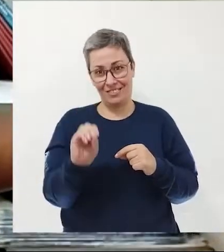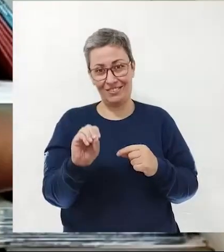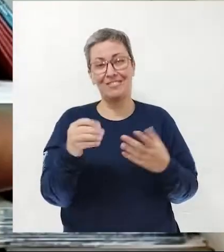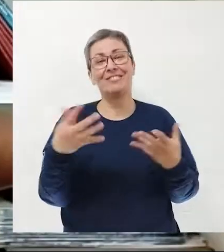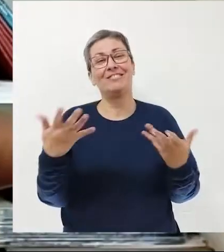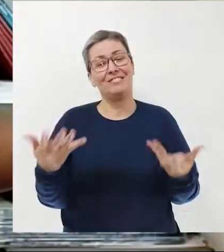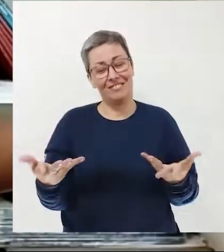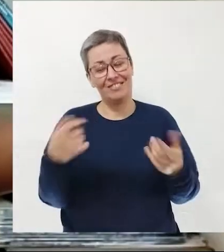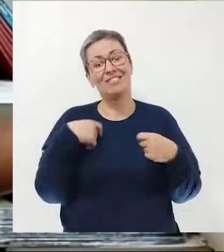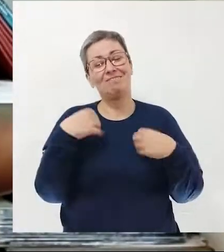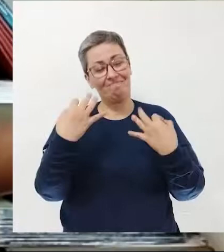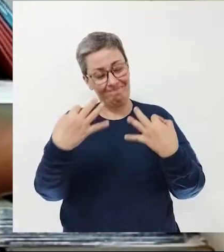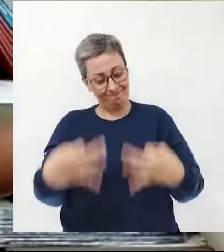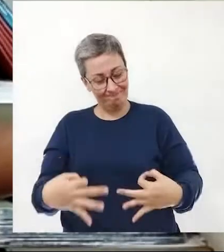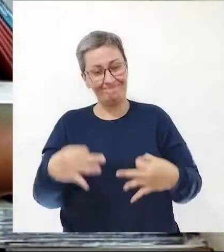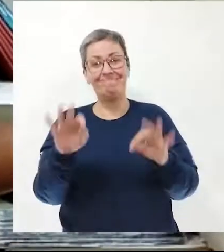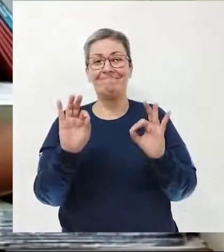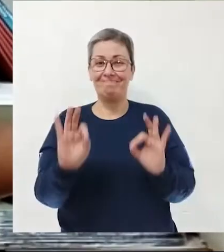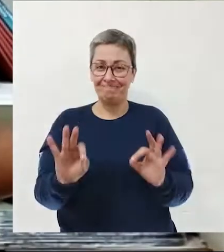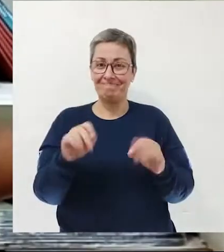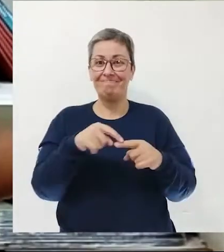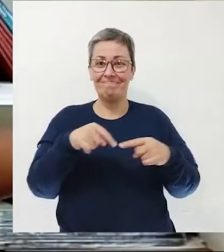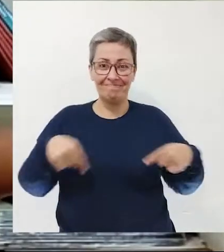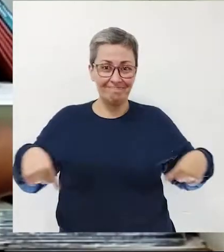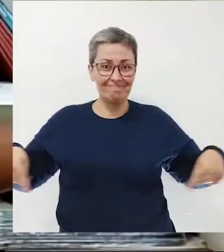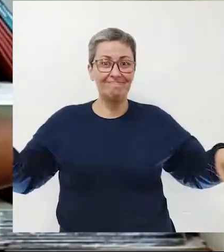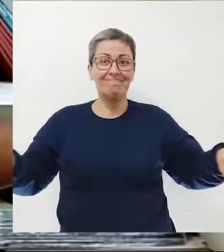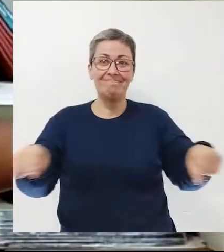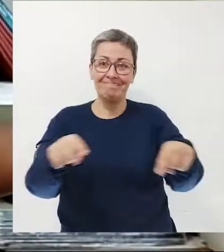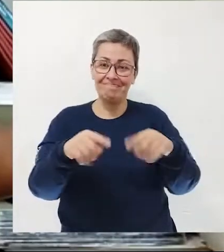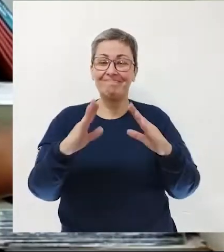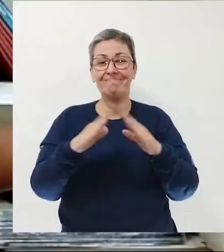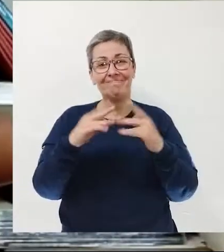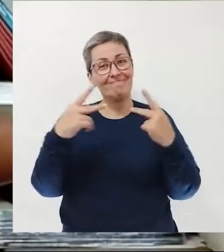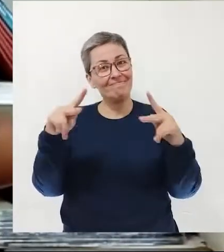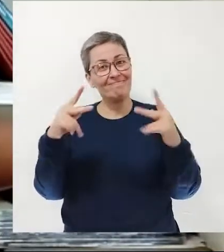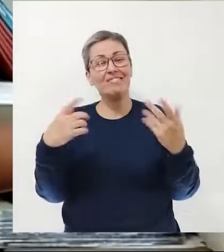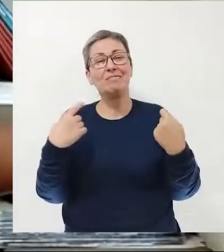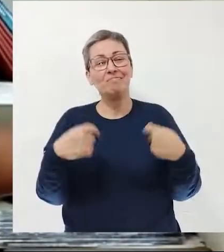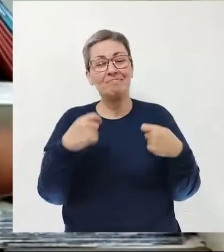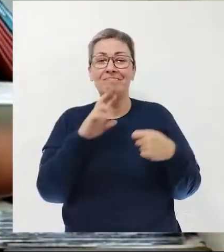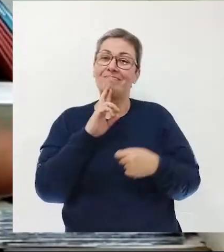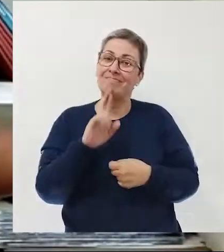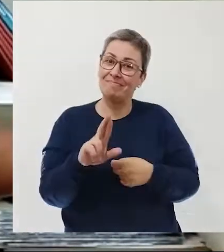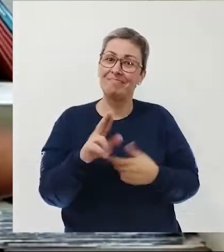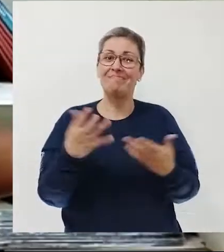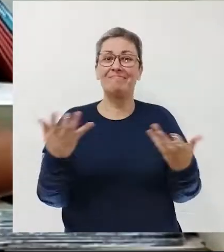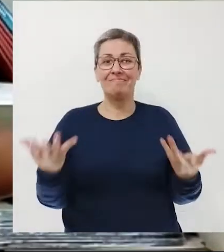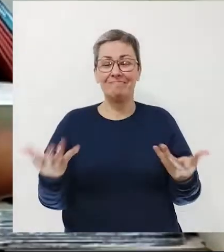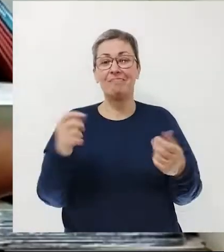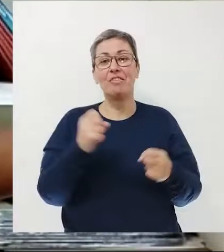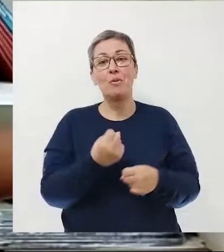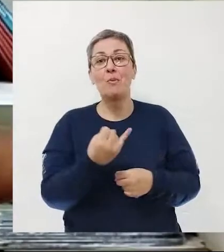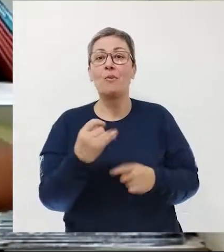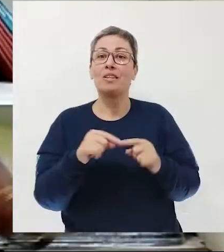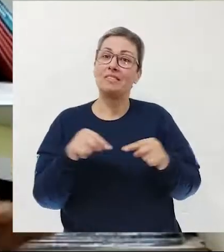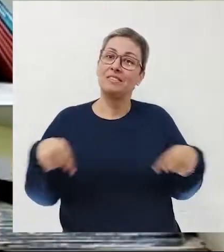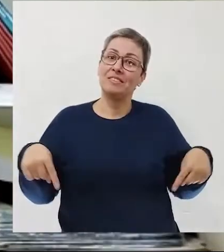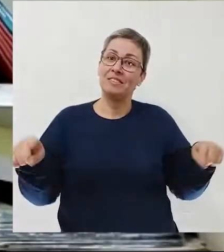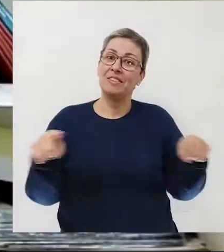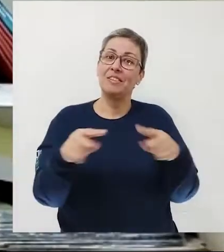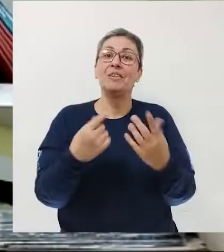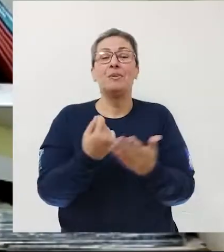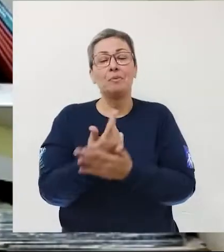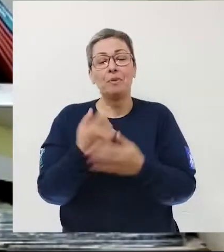perímetro. Justamente isso, é o contorno da sala da casa dela que eu preciso responder. Quantos metros ela